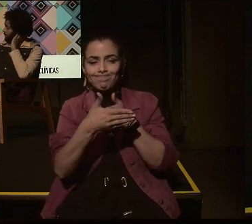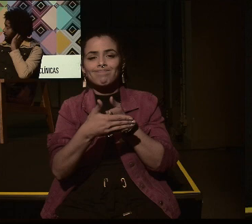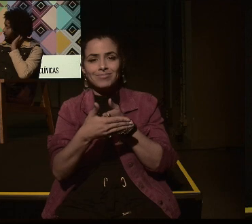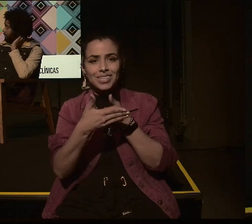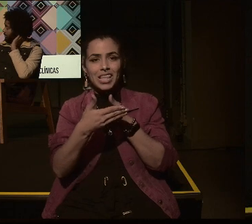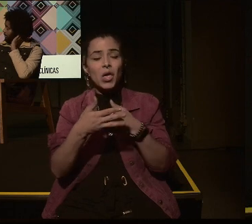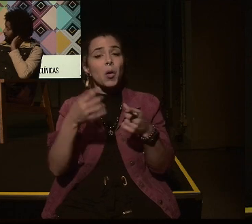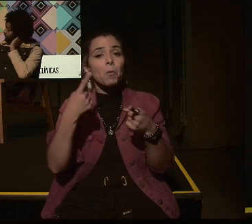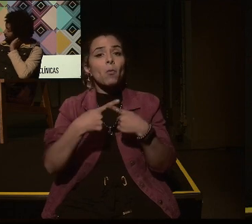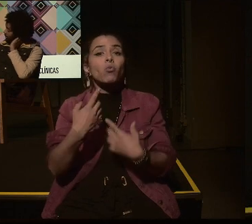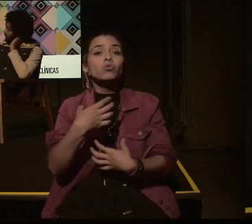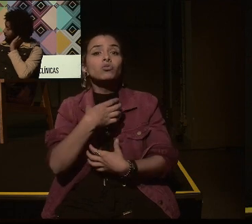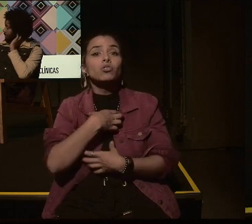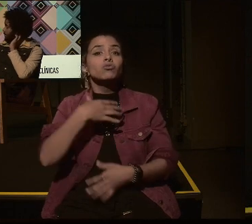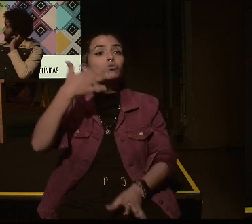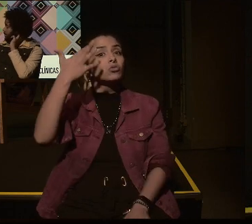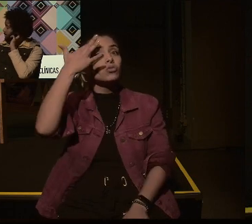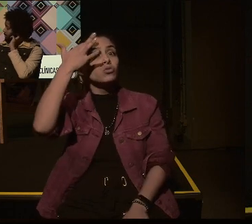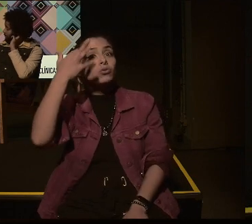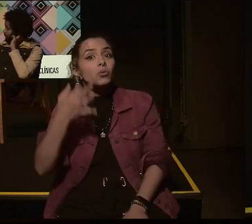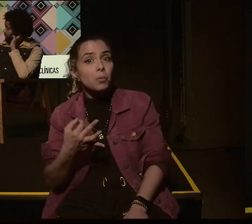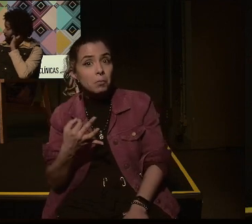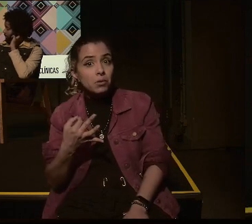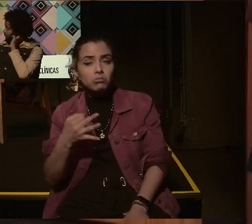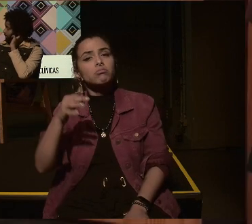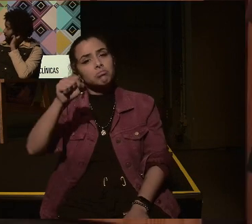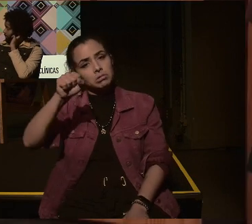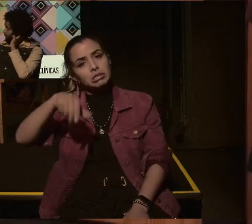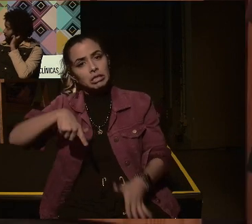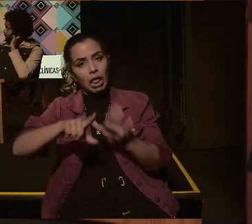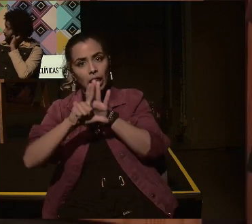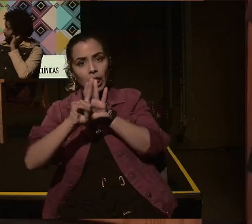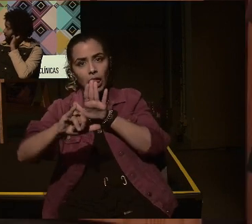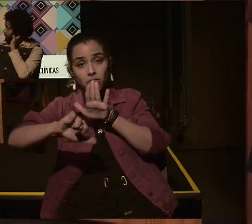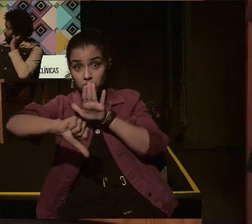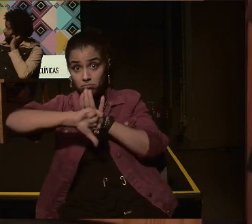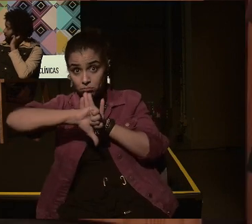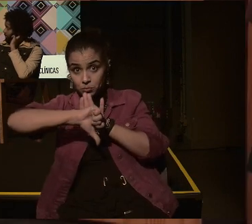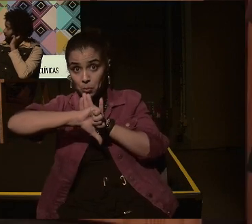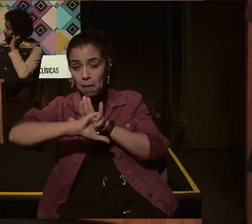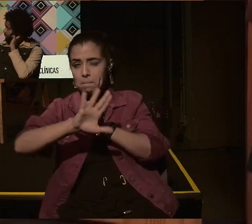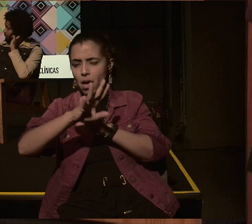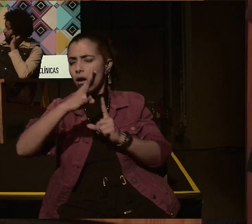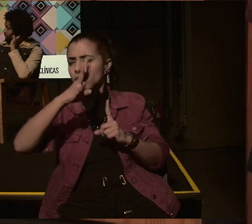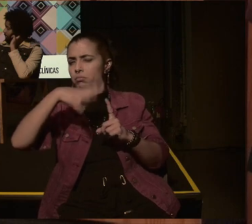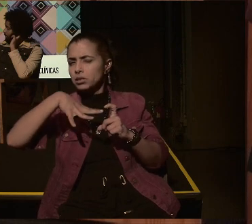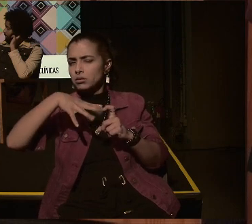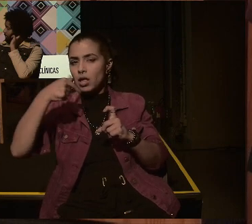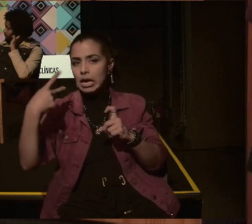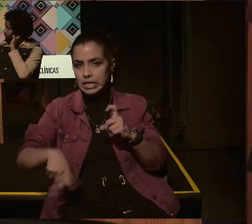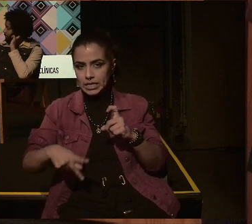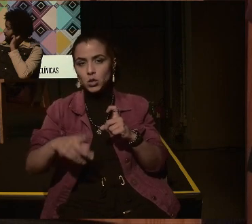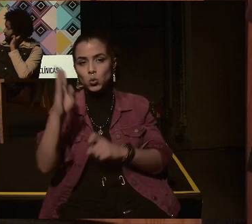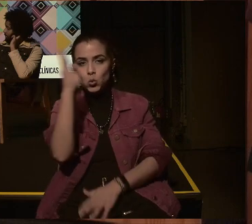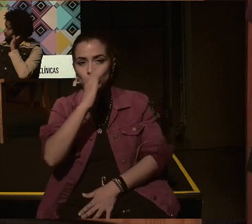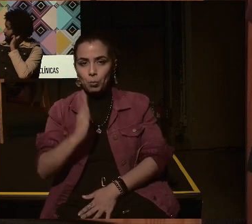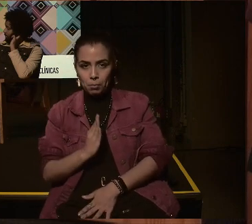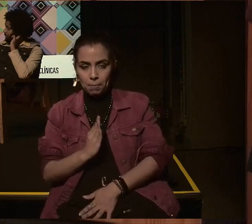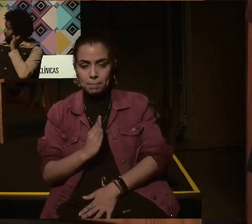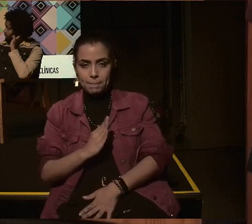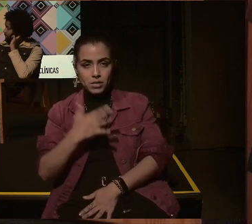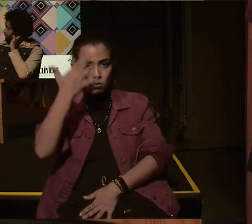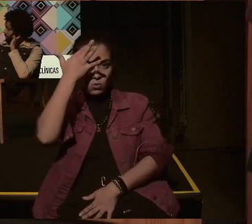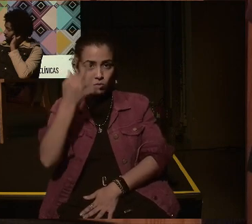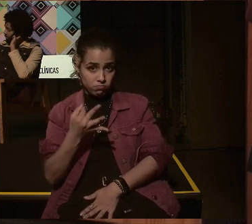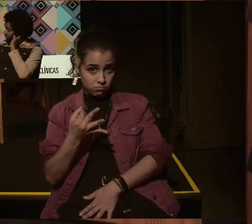Ele é compreendido legalmente quanto crime. E o mito da democracia racial no Brasil compreendeu aquilo que uma pesquisa da